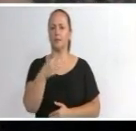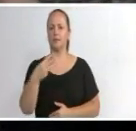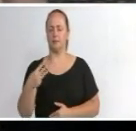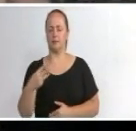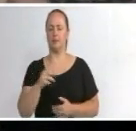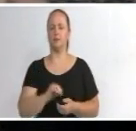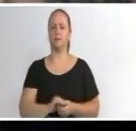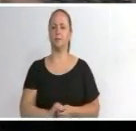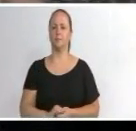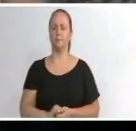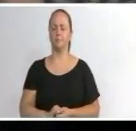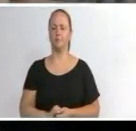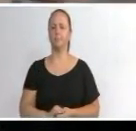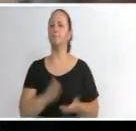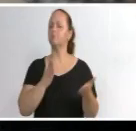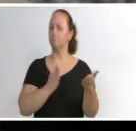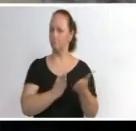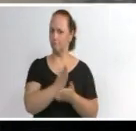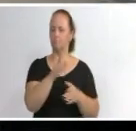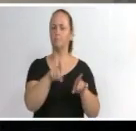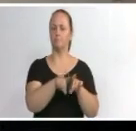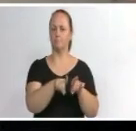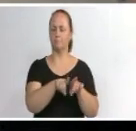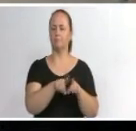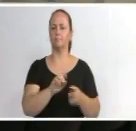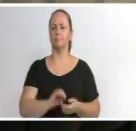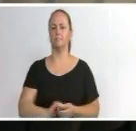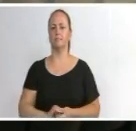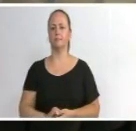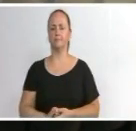873. Aprovado.